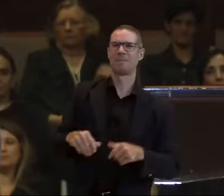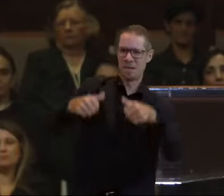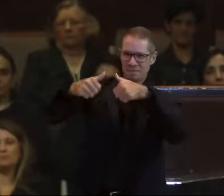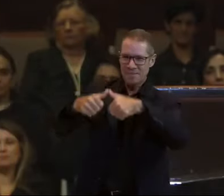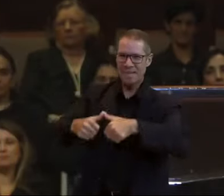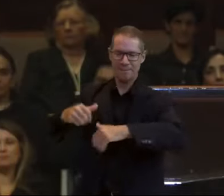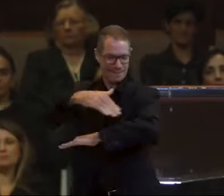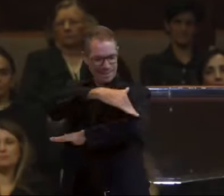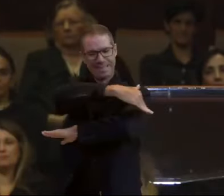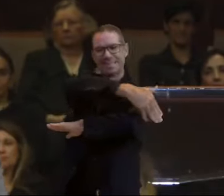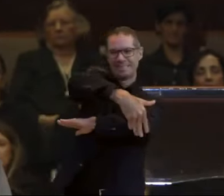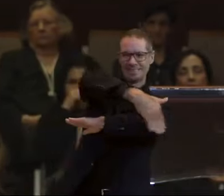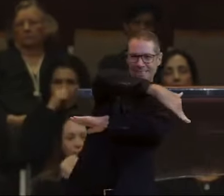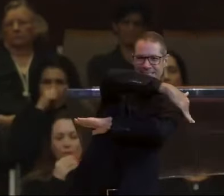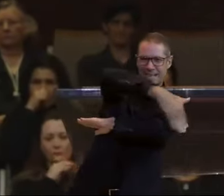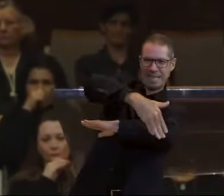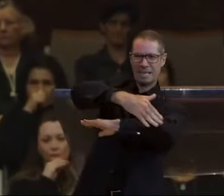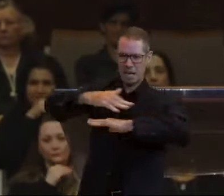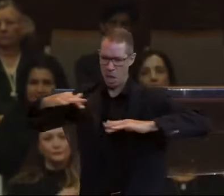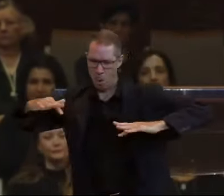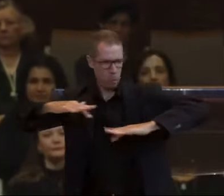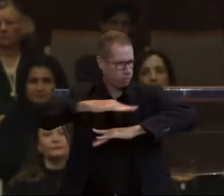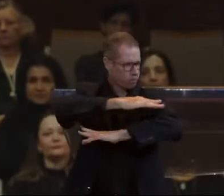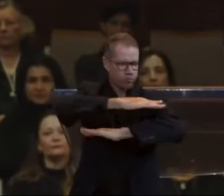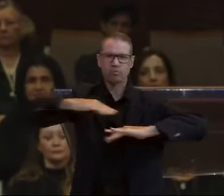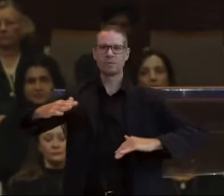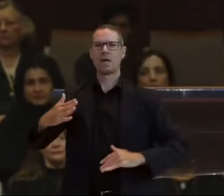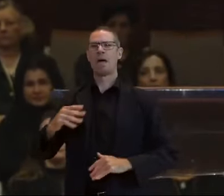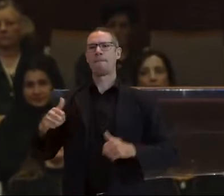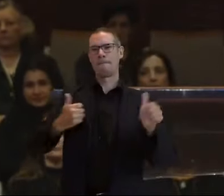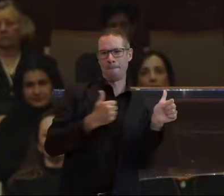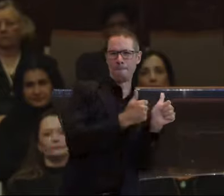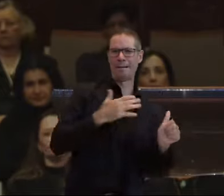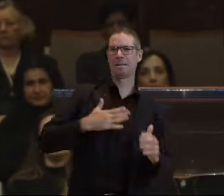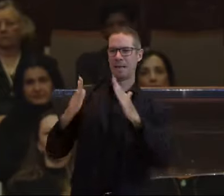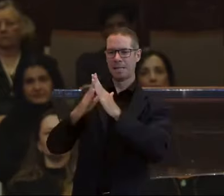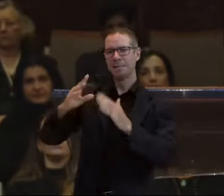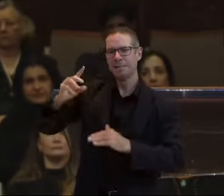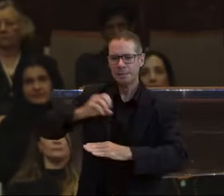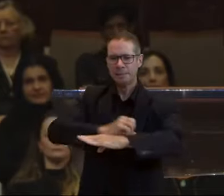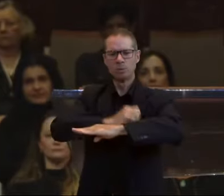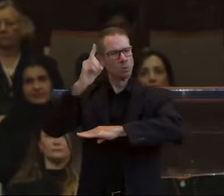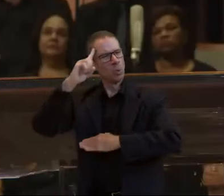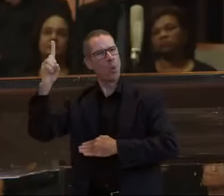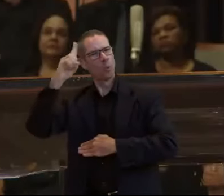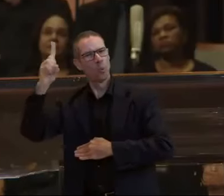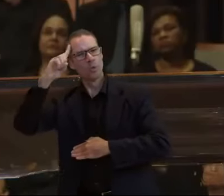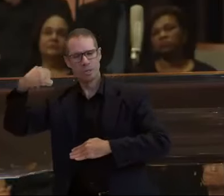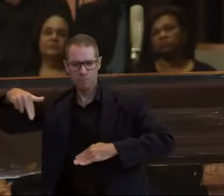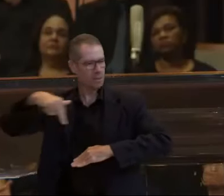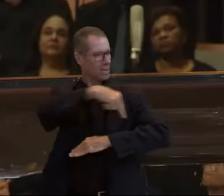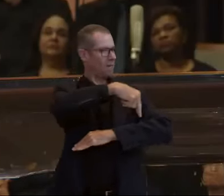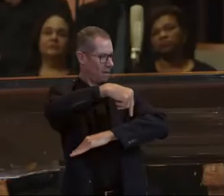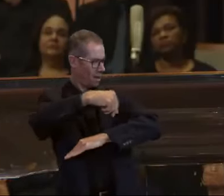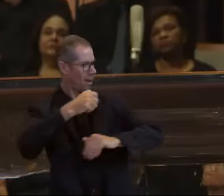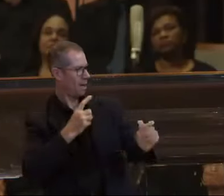ficava na esquina de uma rua bem movimentada perto da minha casa. Todo dia de manhã, quando eu passava lá, ele estava